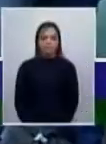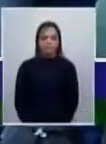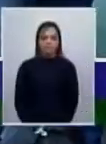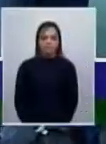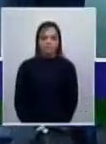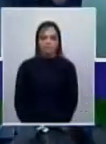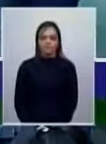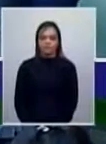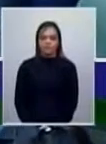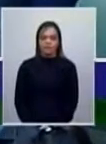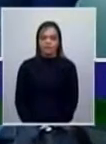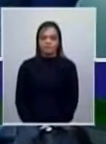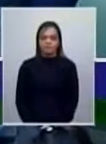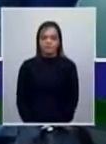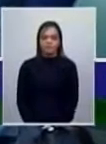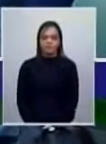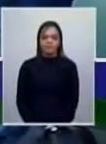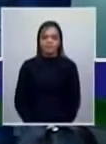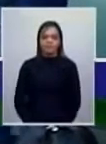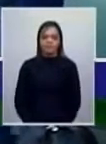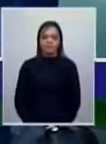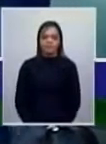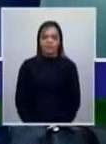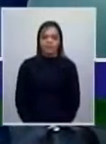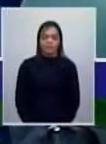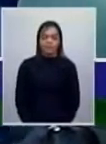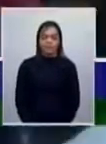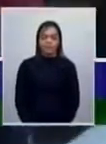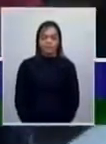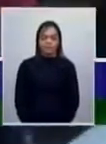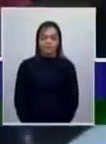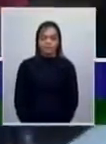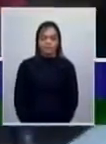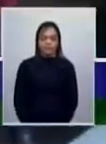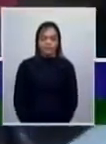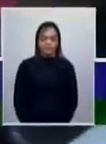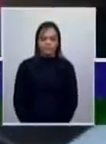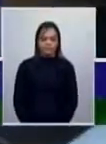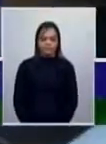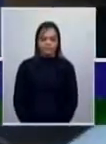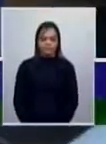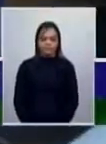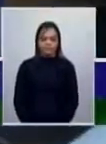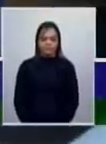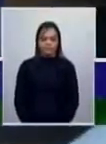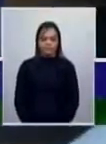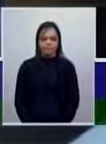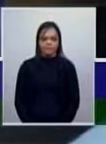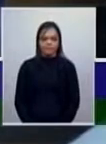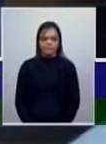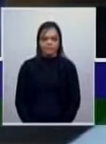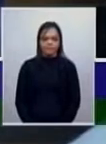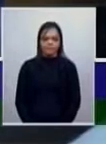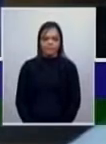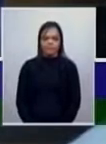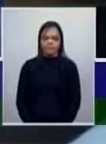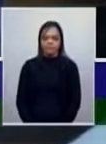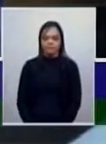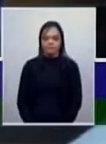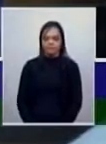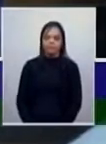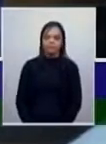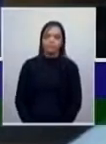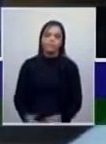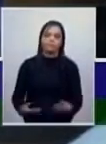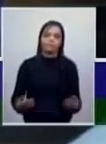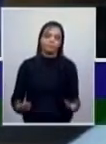De iniciativa da vereadora Pâmela Volpe, foi homenageado com moção de aplauso o doutor Ronaldo Inácio de Oliveira,